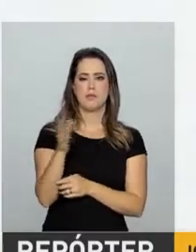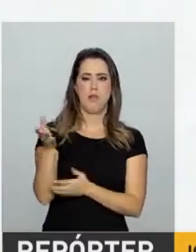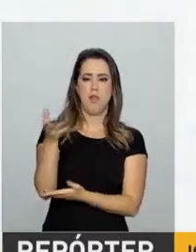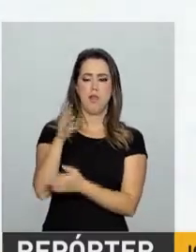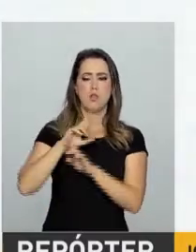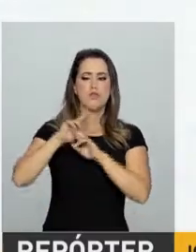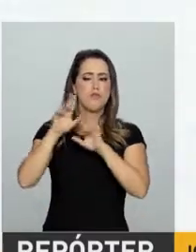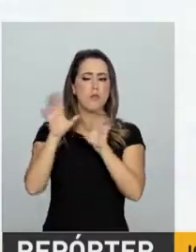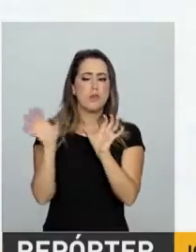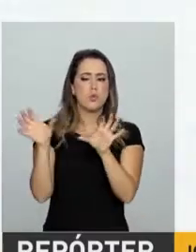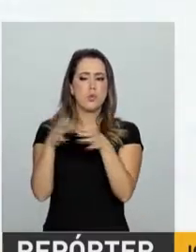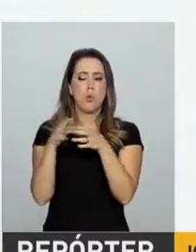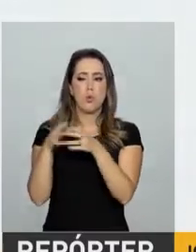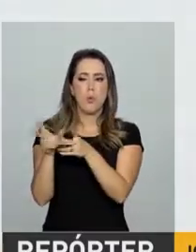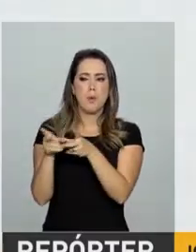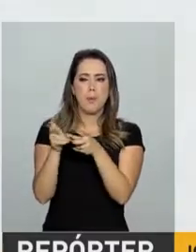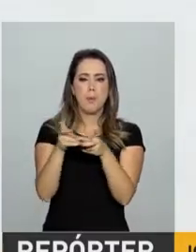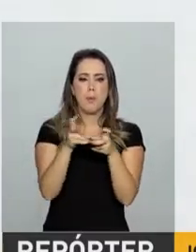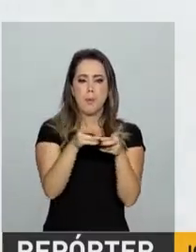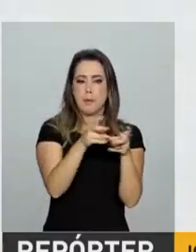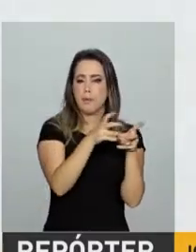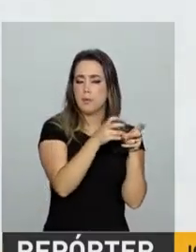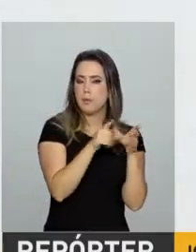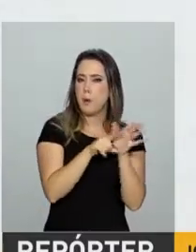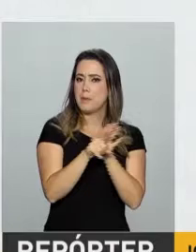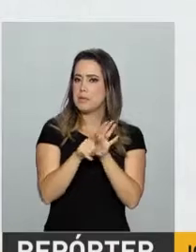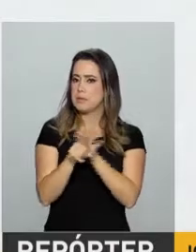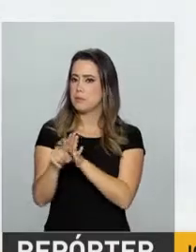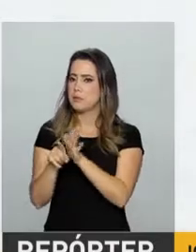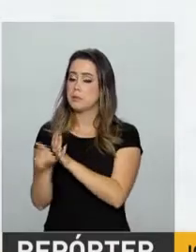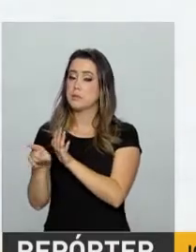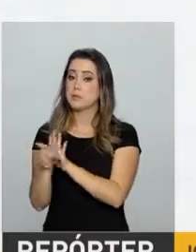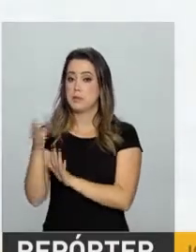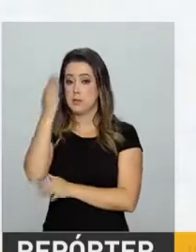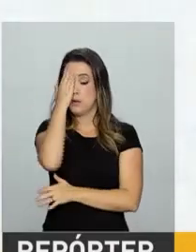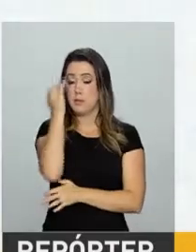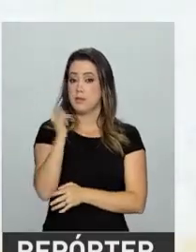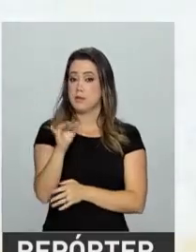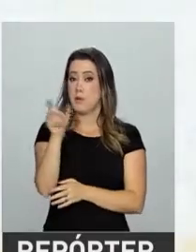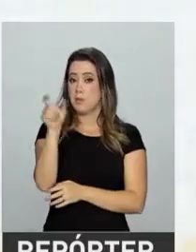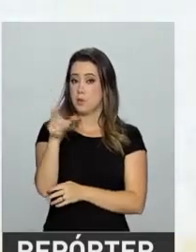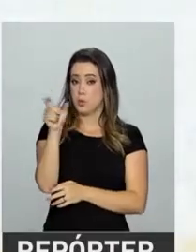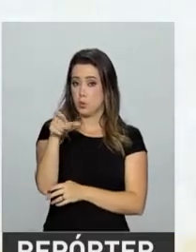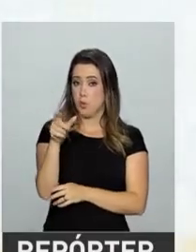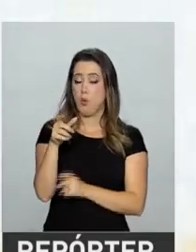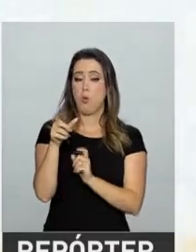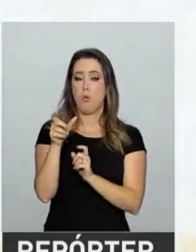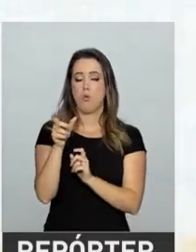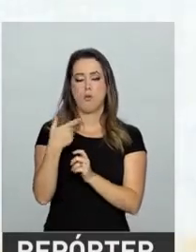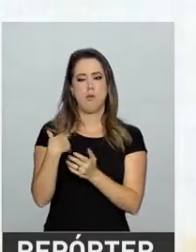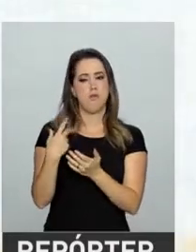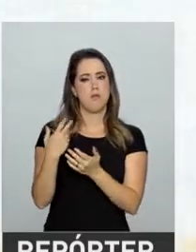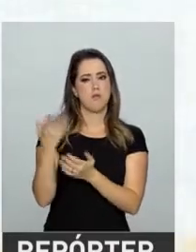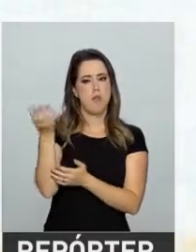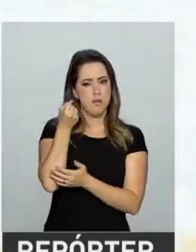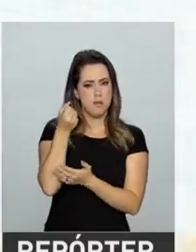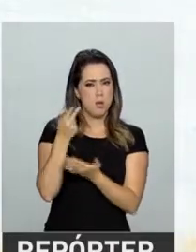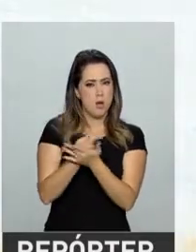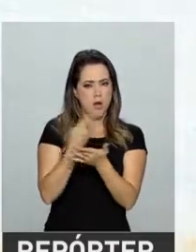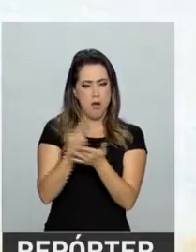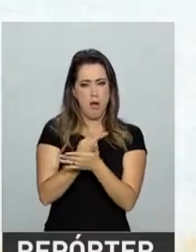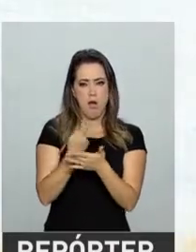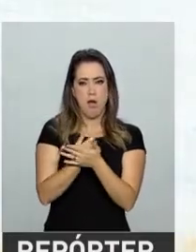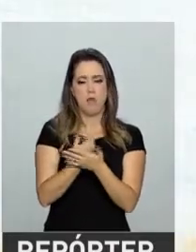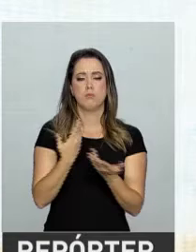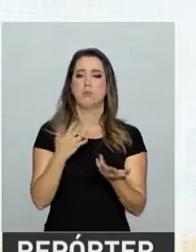diferentes bases de dados foi fundamental para identificar o pagamento indevido de benefícios agora o lançamento de uma nova